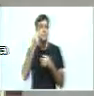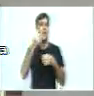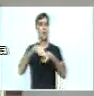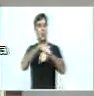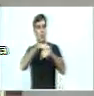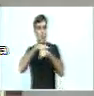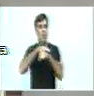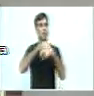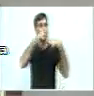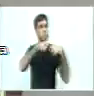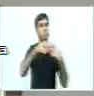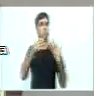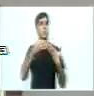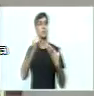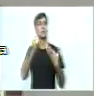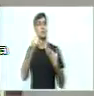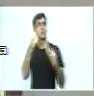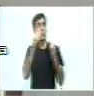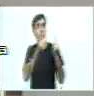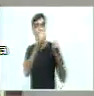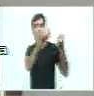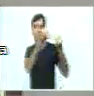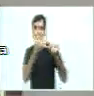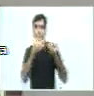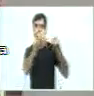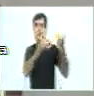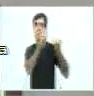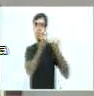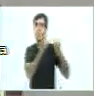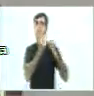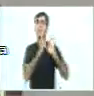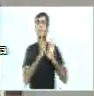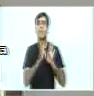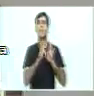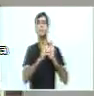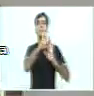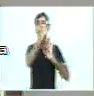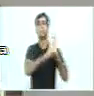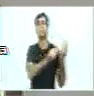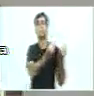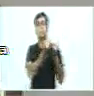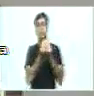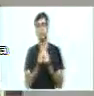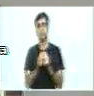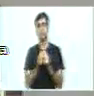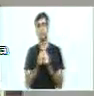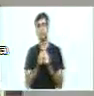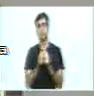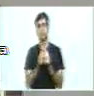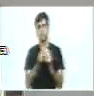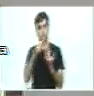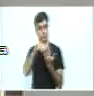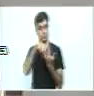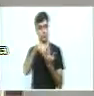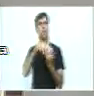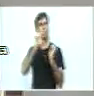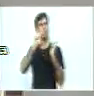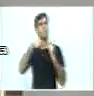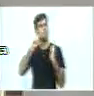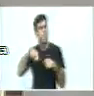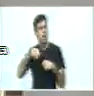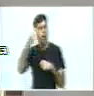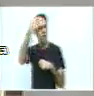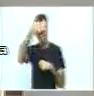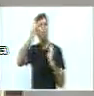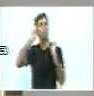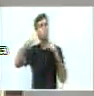Poder Executivo, quando a gente busca as informações, e aí chega um ofício nessa casa dizendo que há transparência, que o